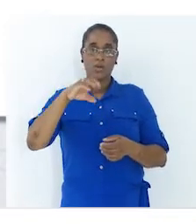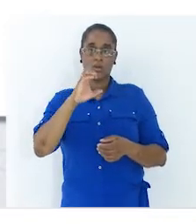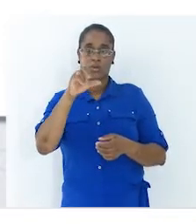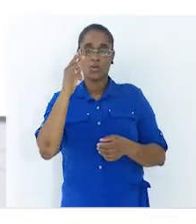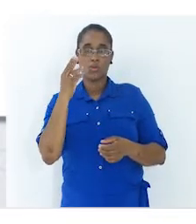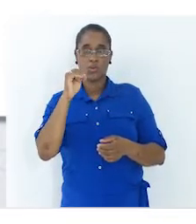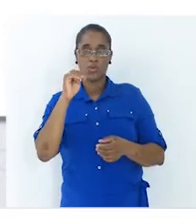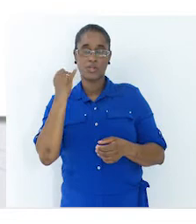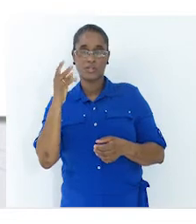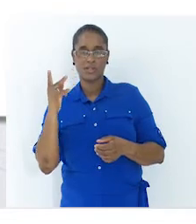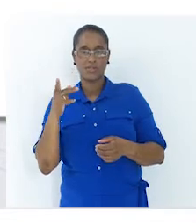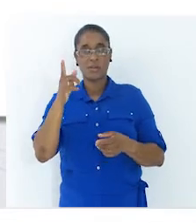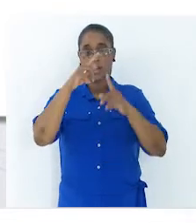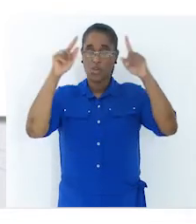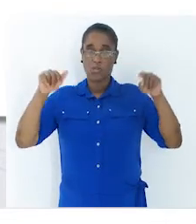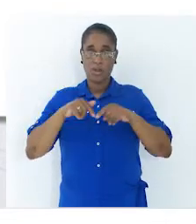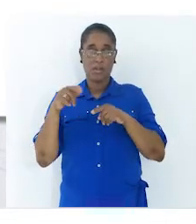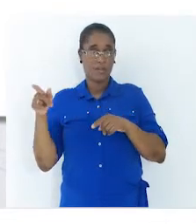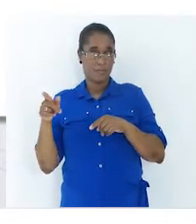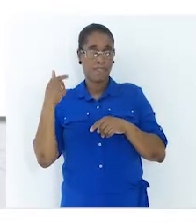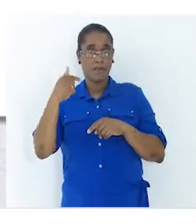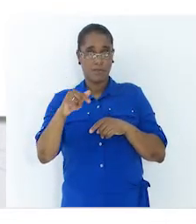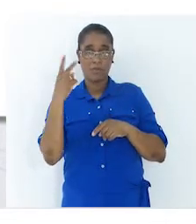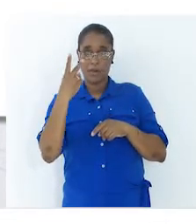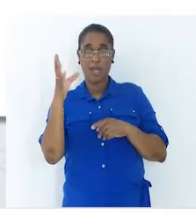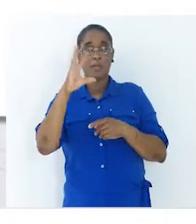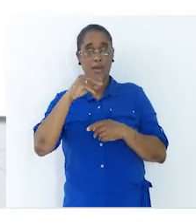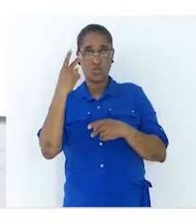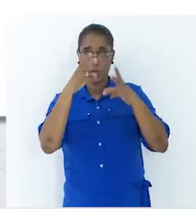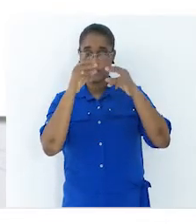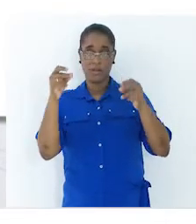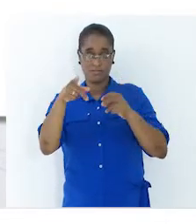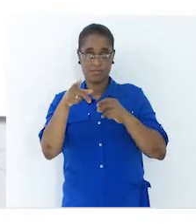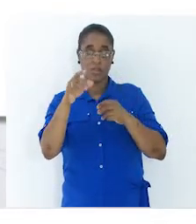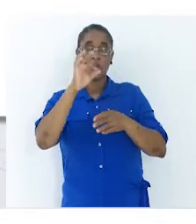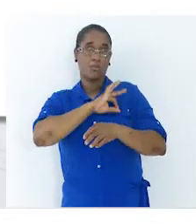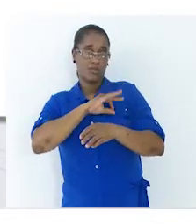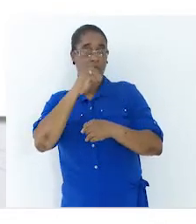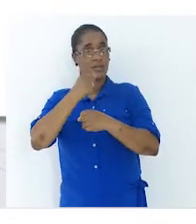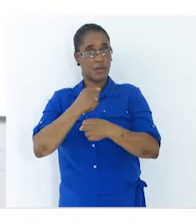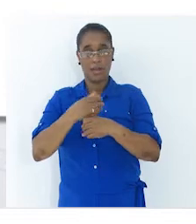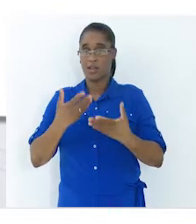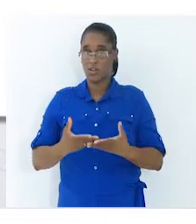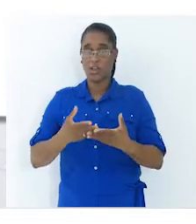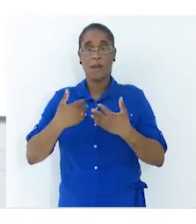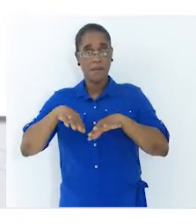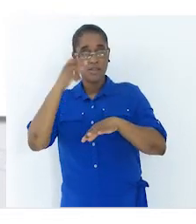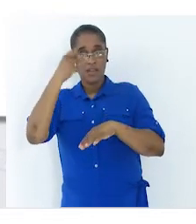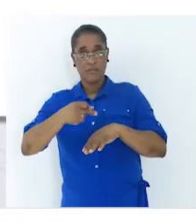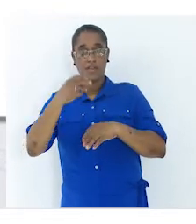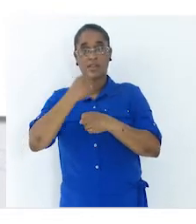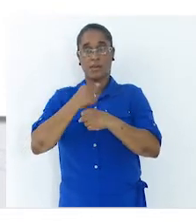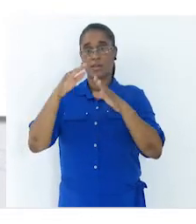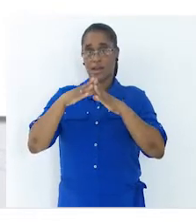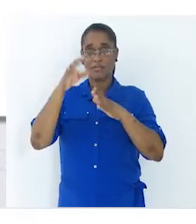mais duas orações. O professor não vai poder trabalhá-las agora, fica para o trabalho de casa. Não se